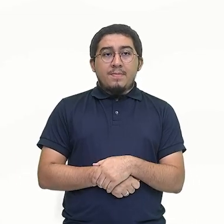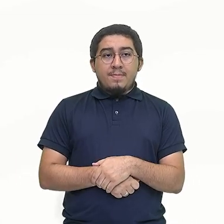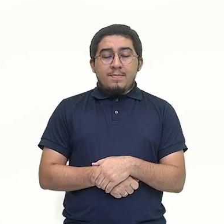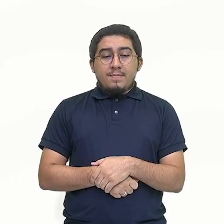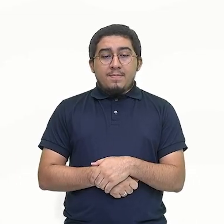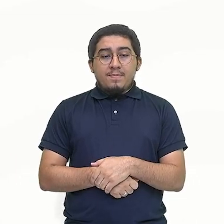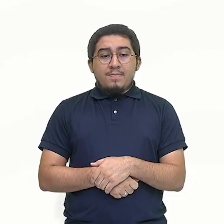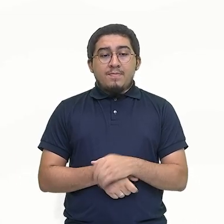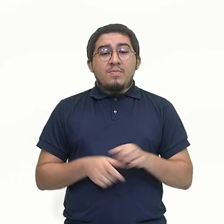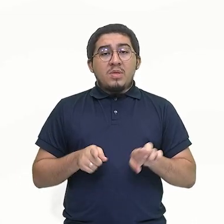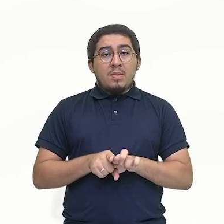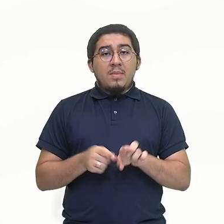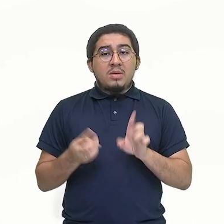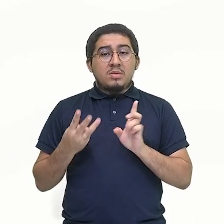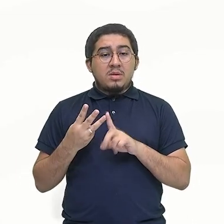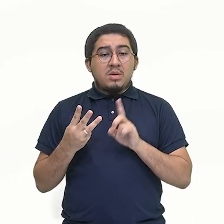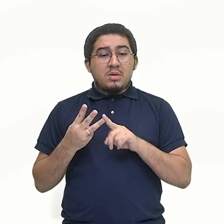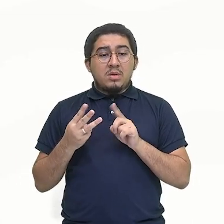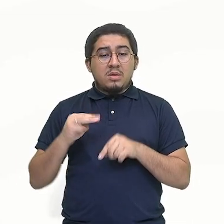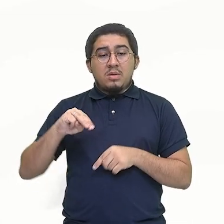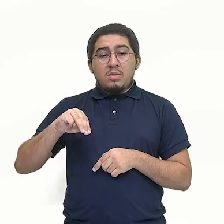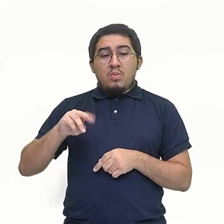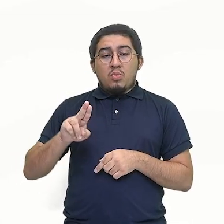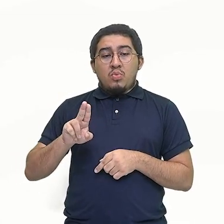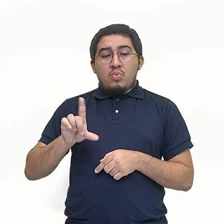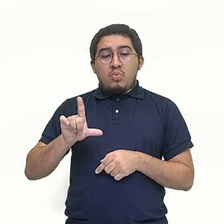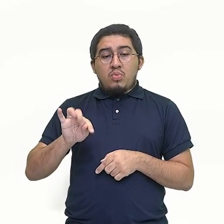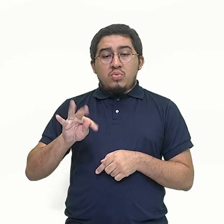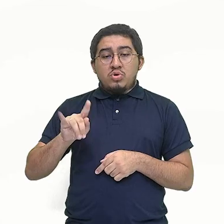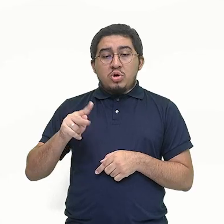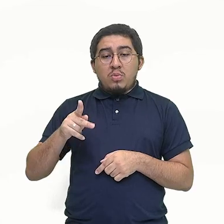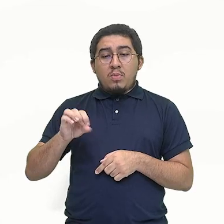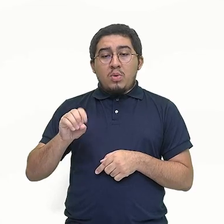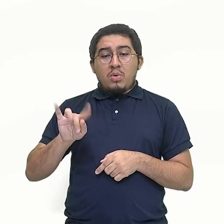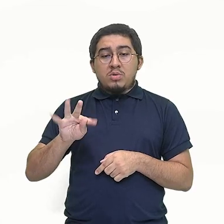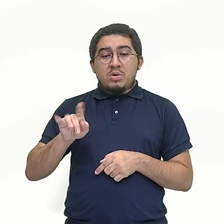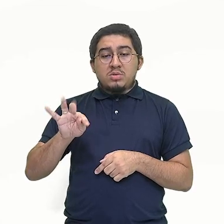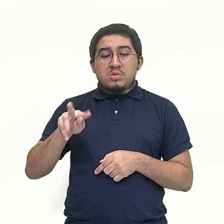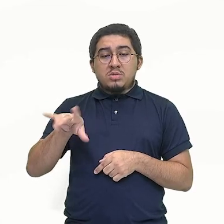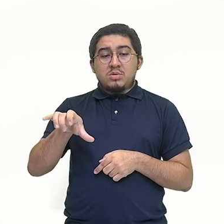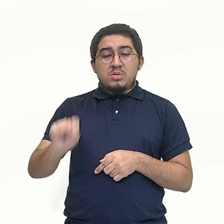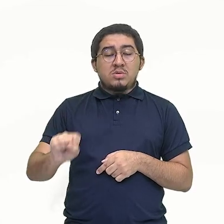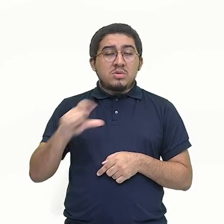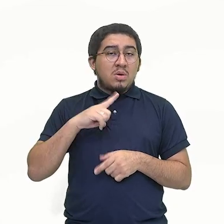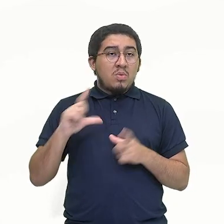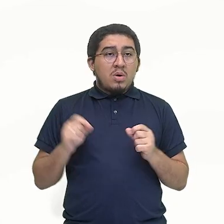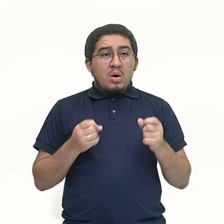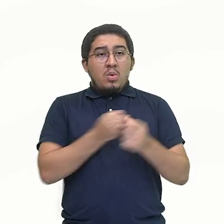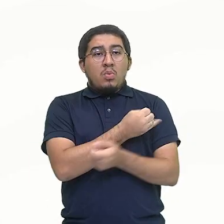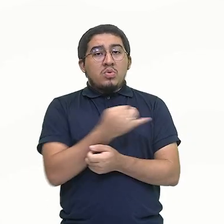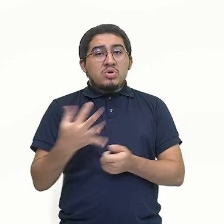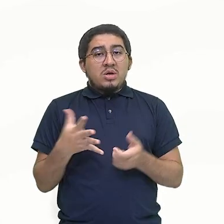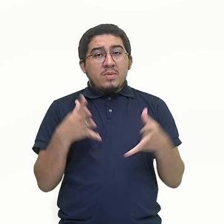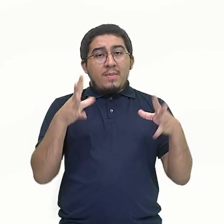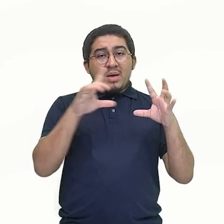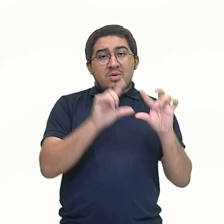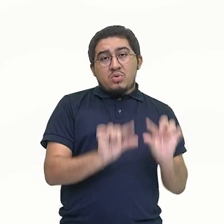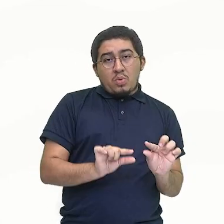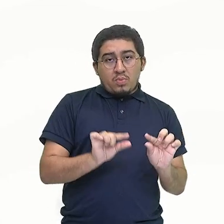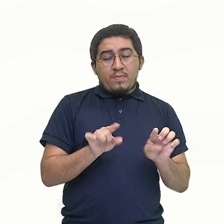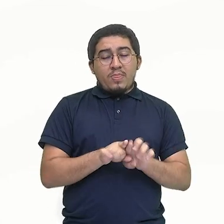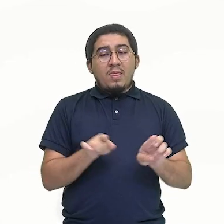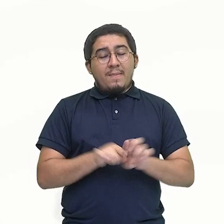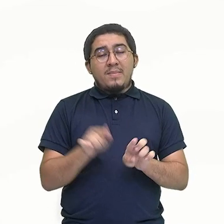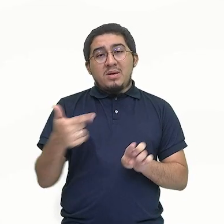em terceiro, nós temos células chamadas de multipotentes. Elas já são mais restritas, ou seja, não são capazes de